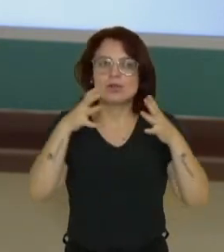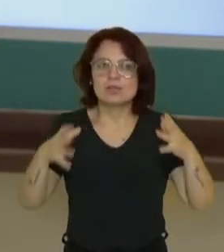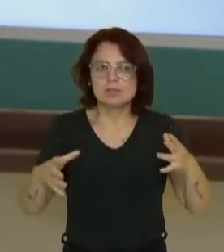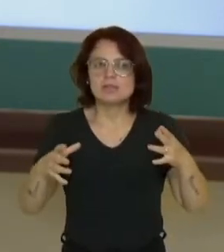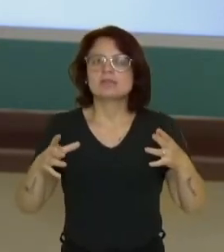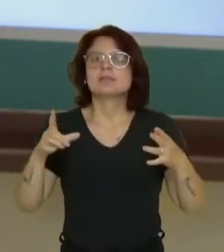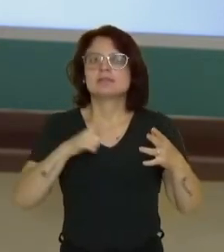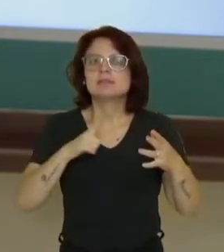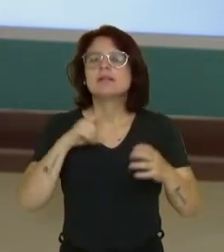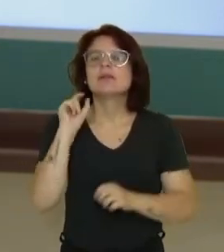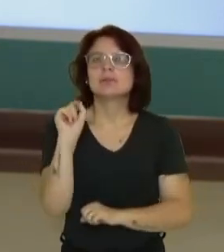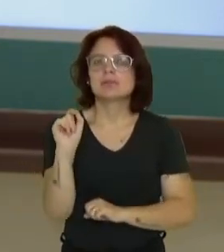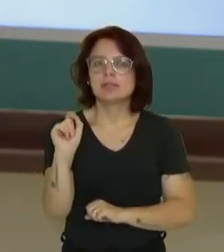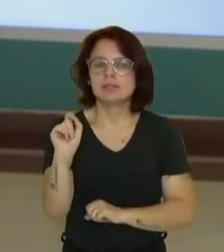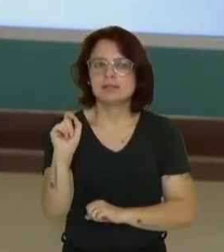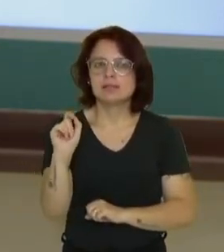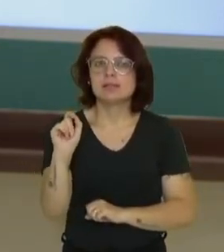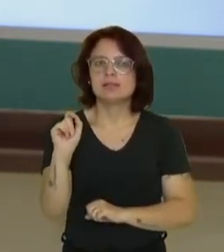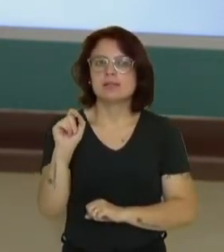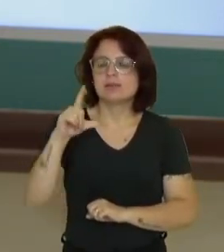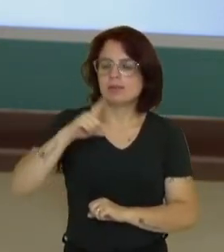eles são compostos